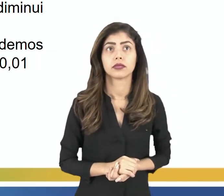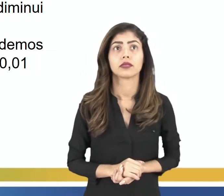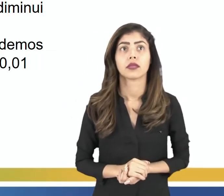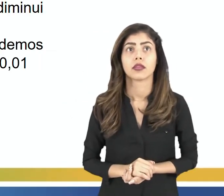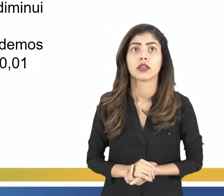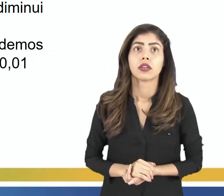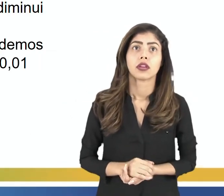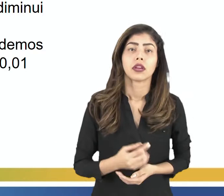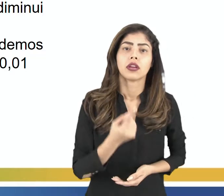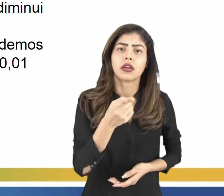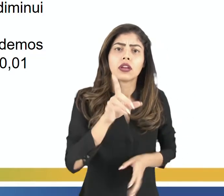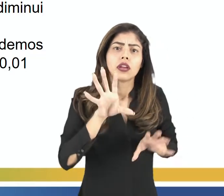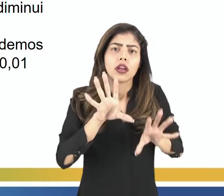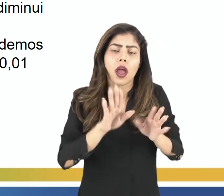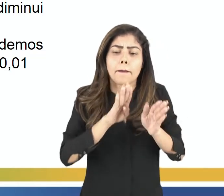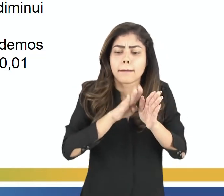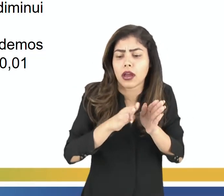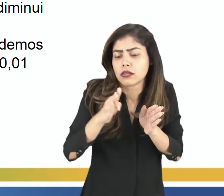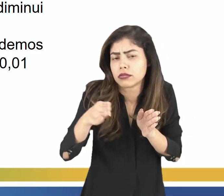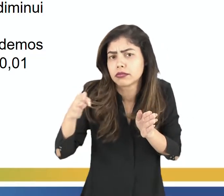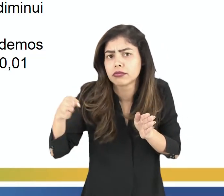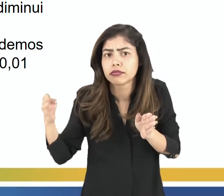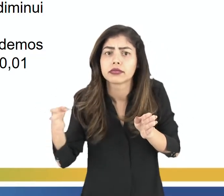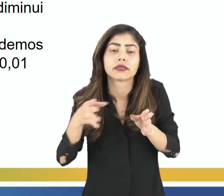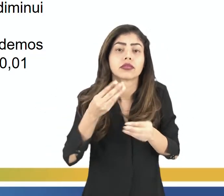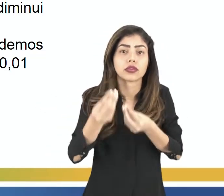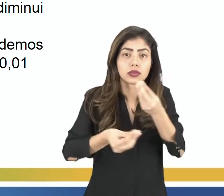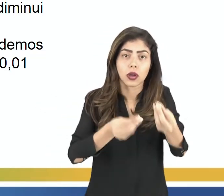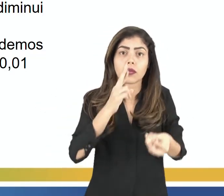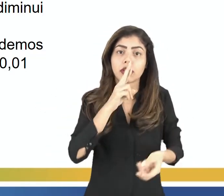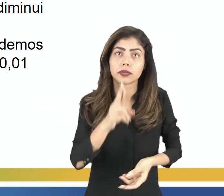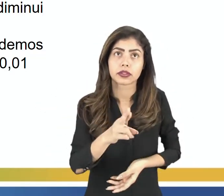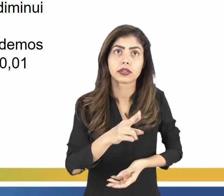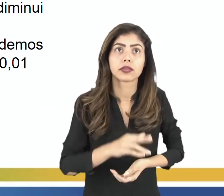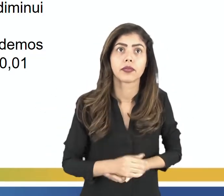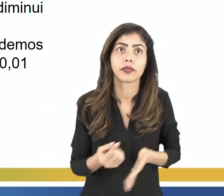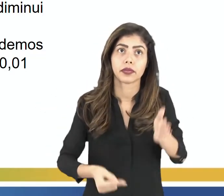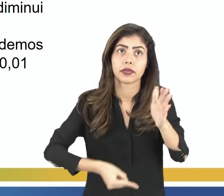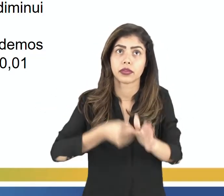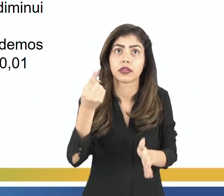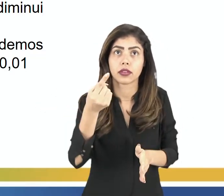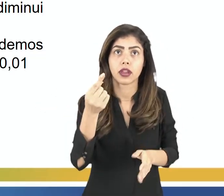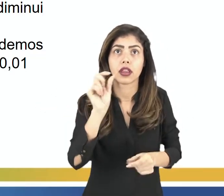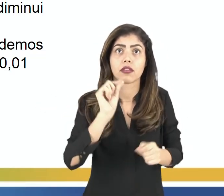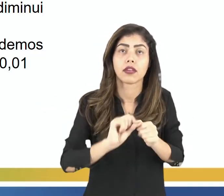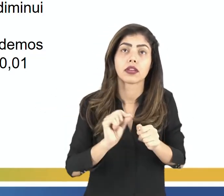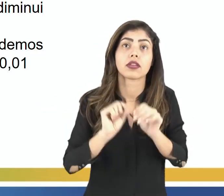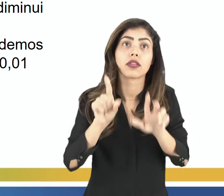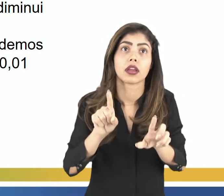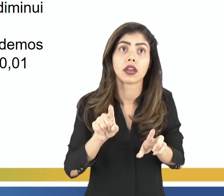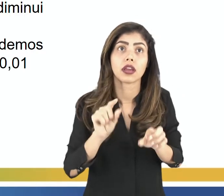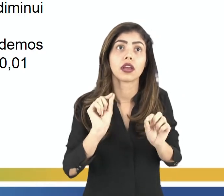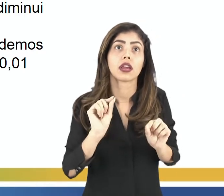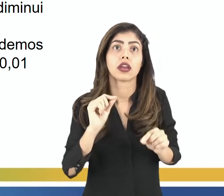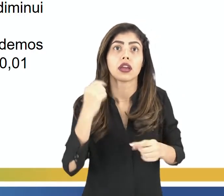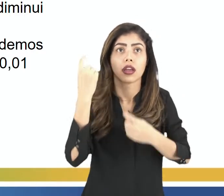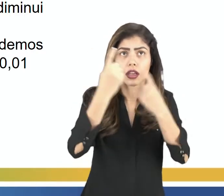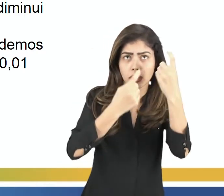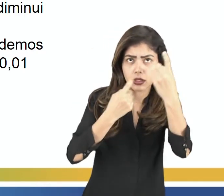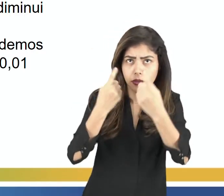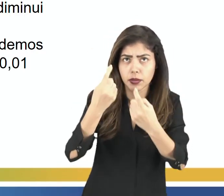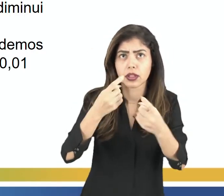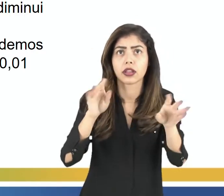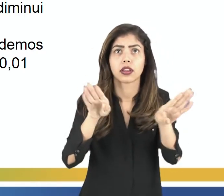Aqui temos, né, passo a passo da solução, como foi abordada. Primeiro, o que a gente tem que fazer primeiro para poder responder esta